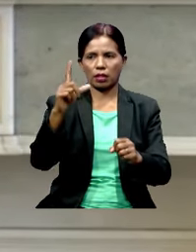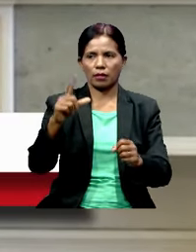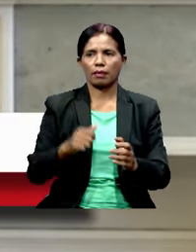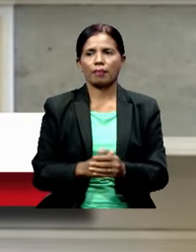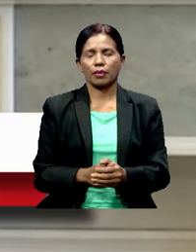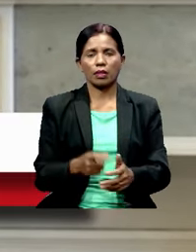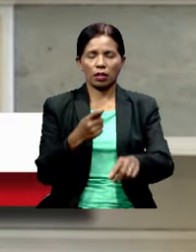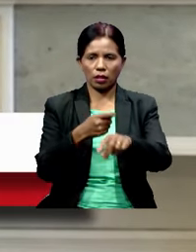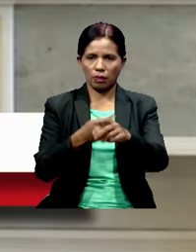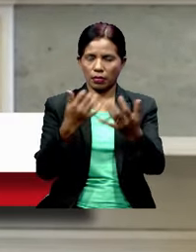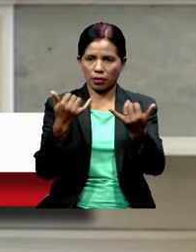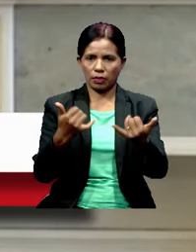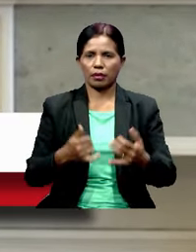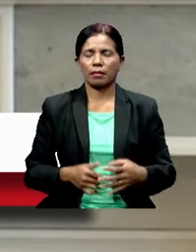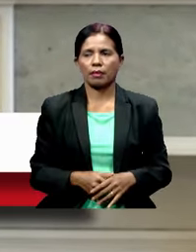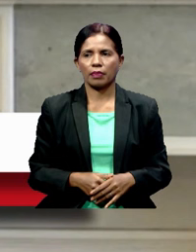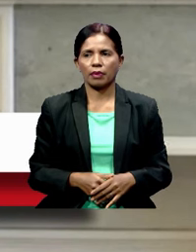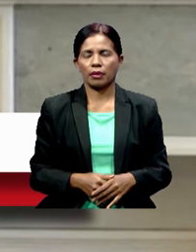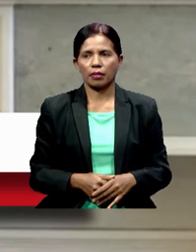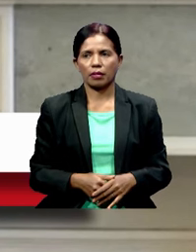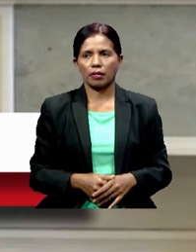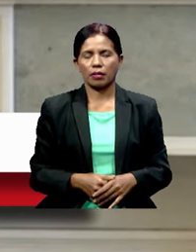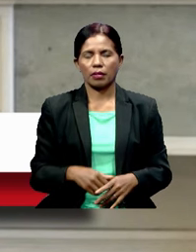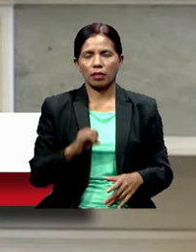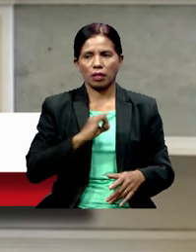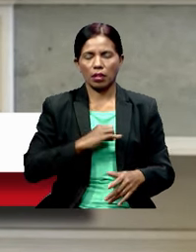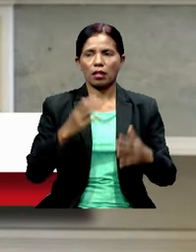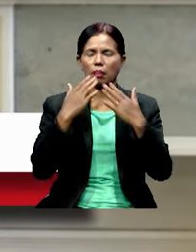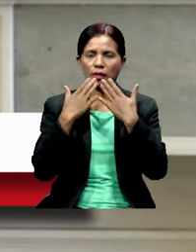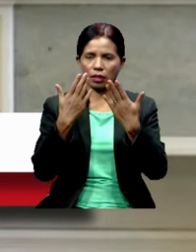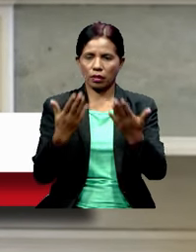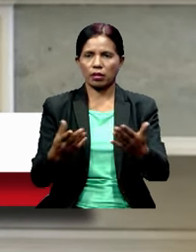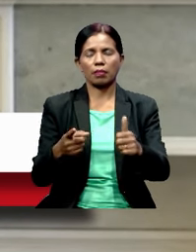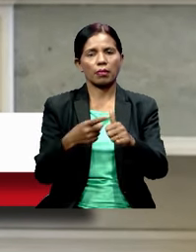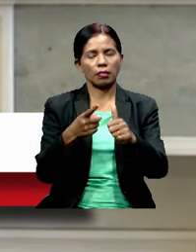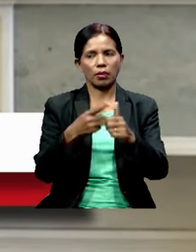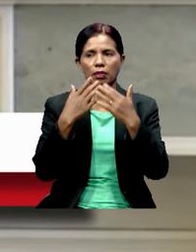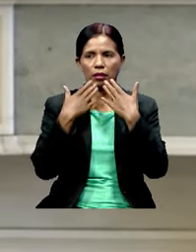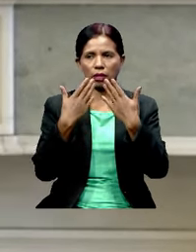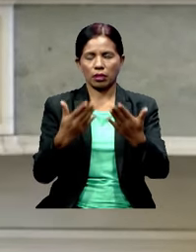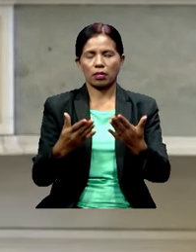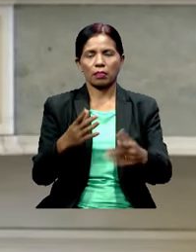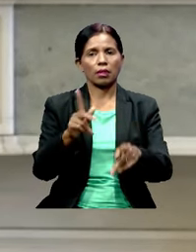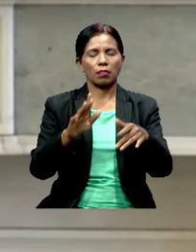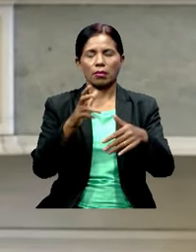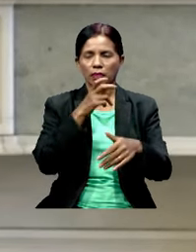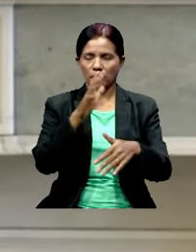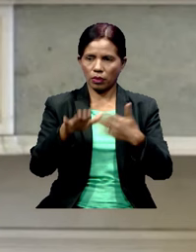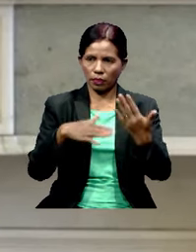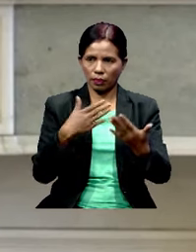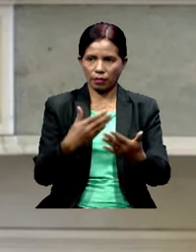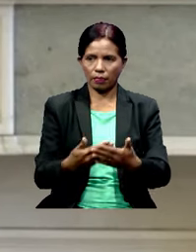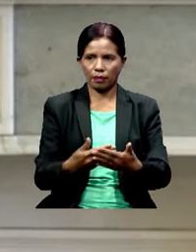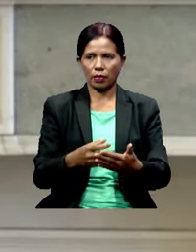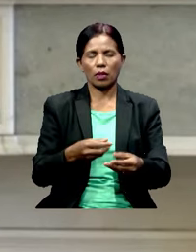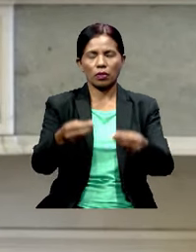Neste momento, permitam-me agradecer, em primeiro lugar, aos portugueses pela